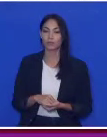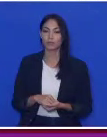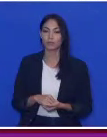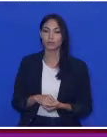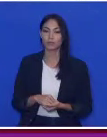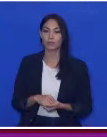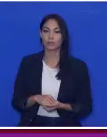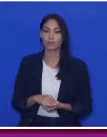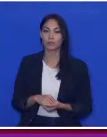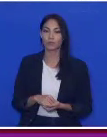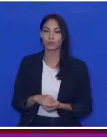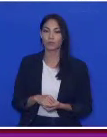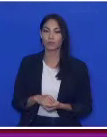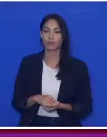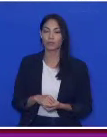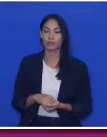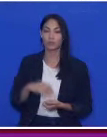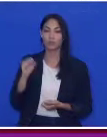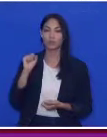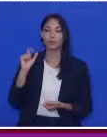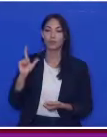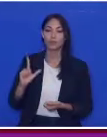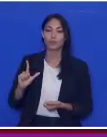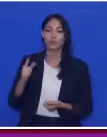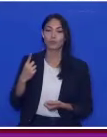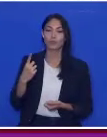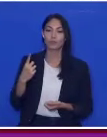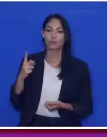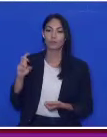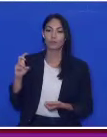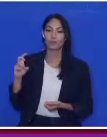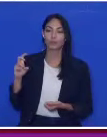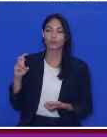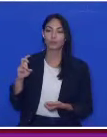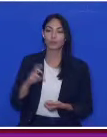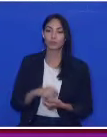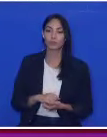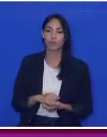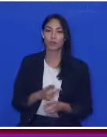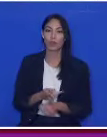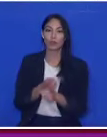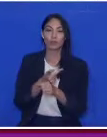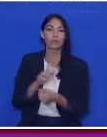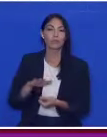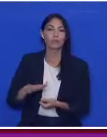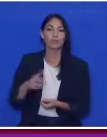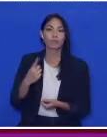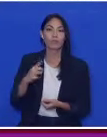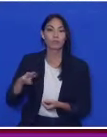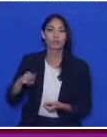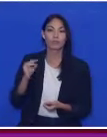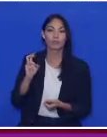Esperando o terceiro número, já temos bola azul número 15. Prêmio estimado em